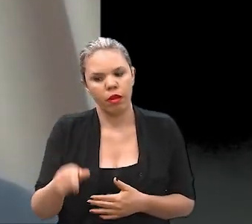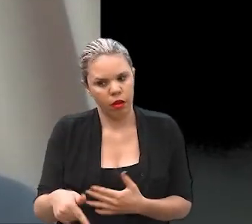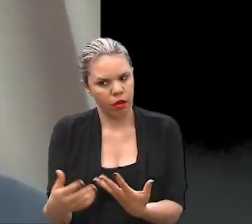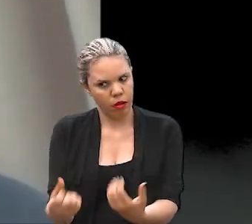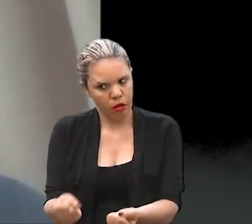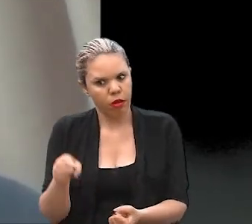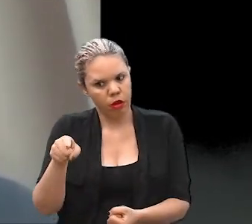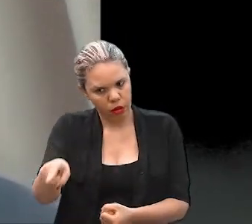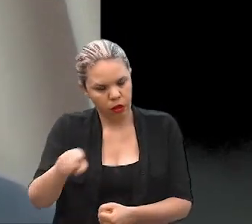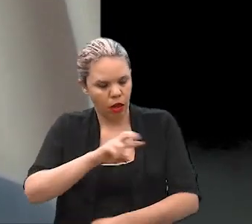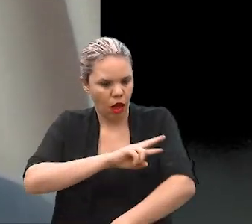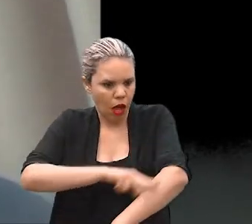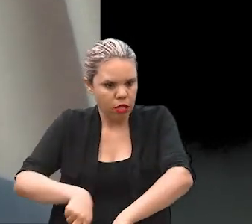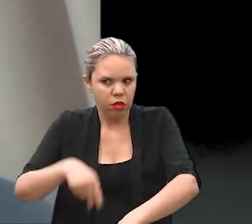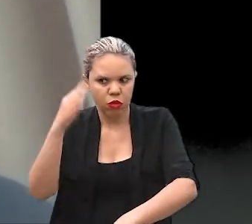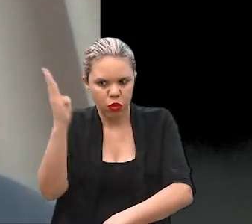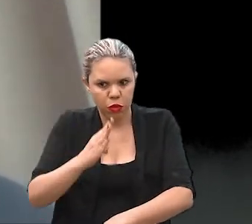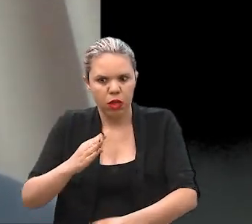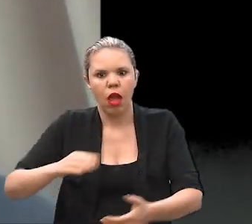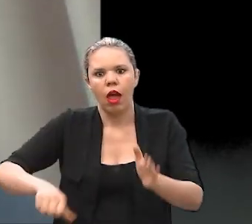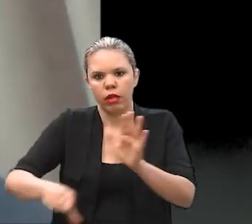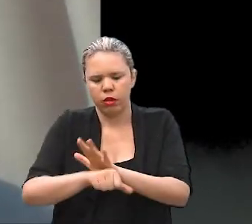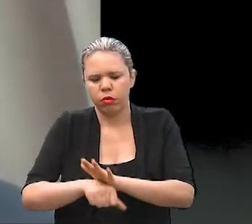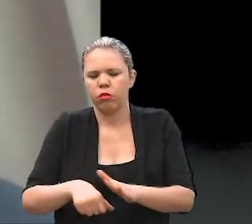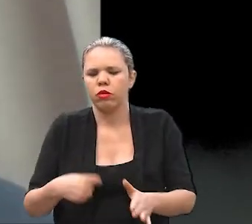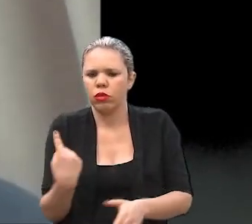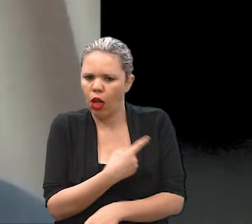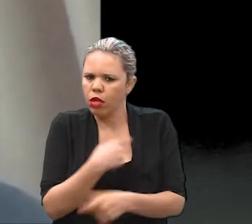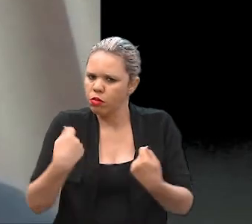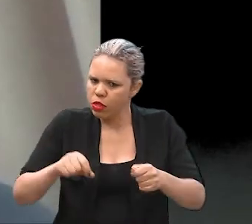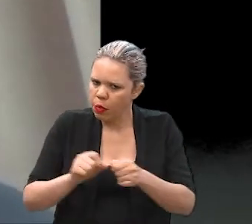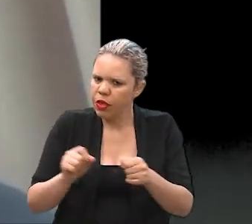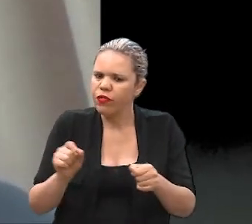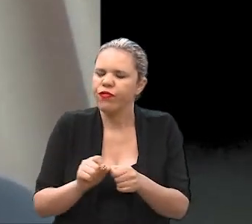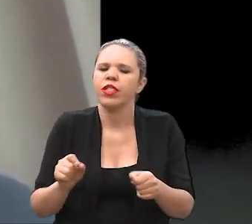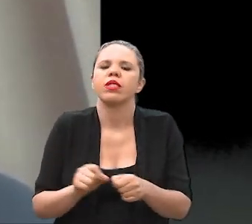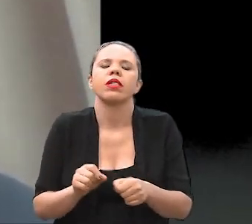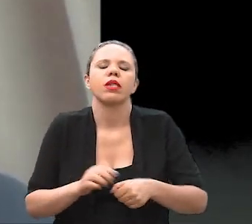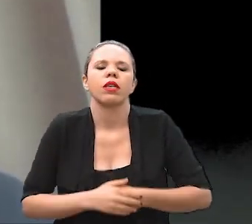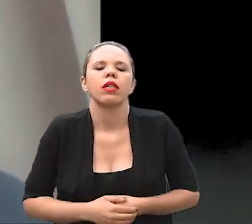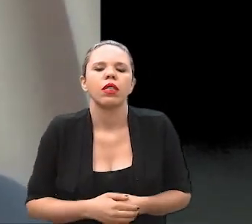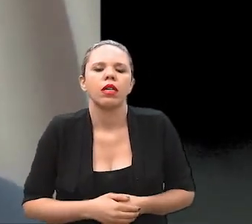reconheceu o racismo no Brasil, nós precisamos fazer com que as